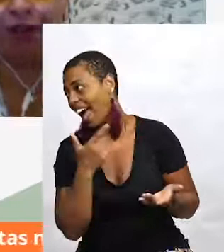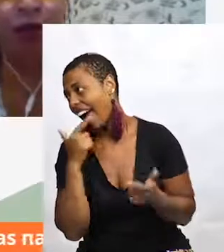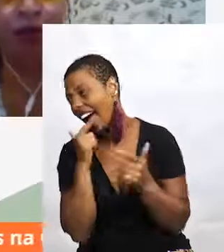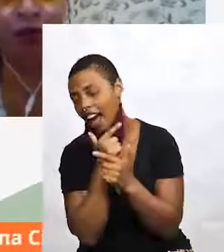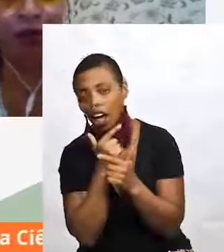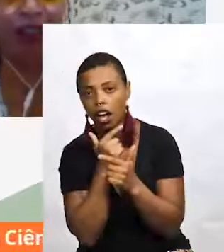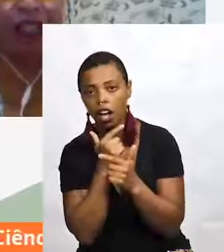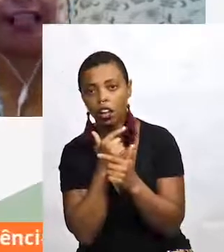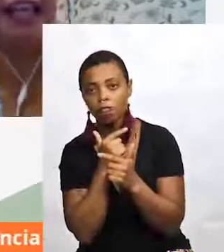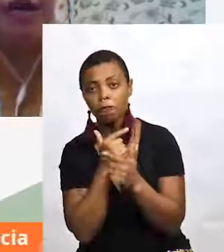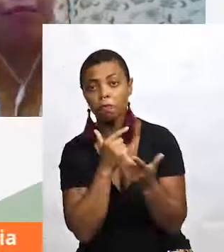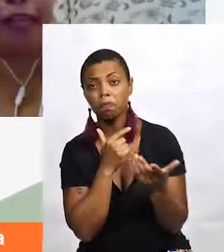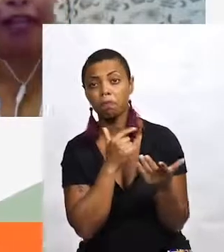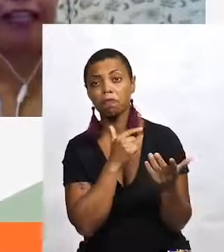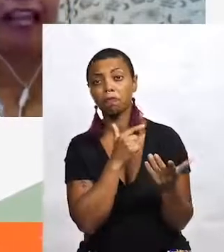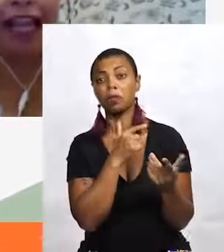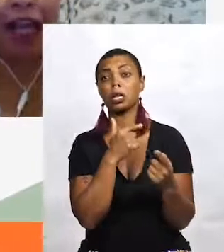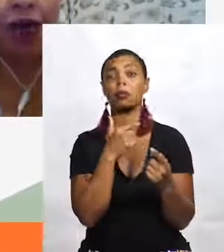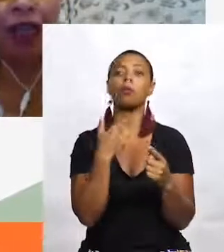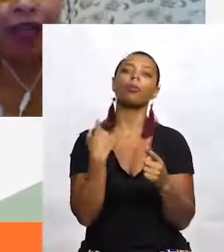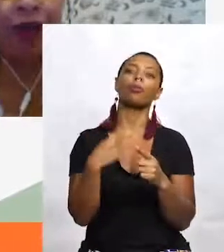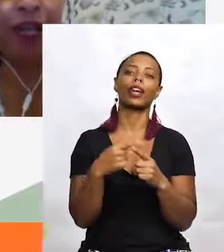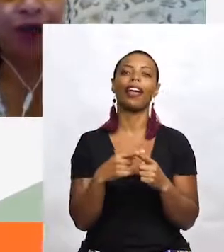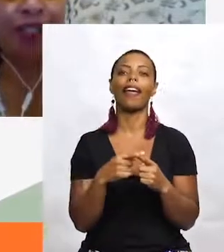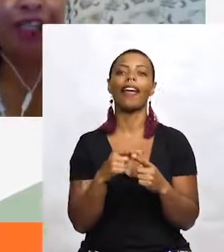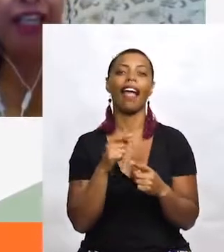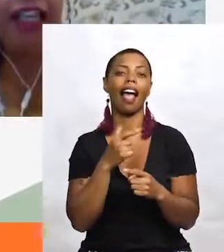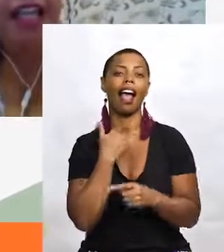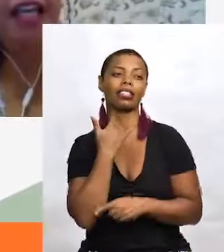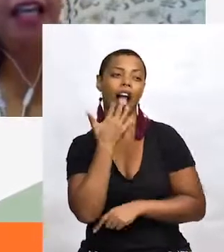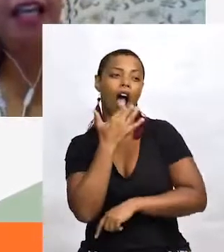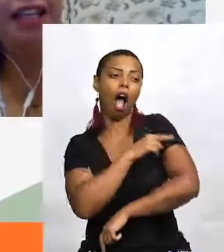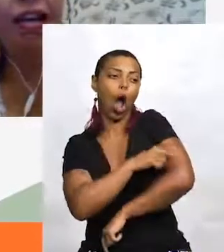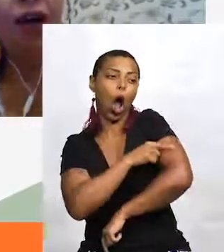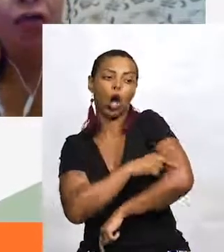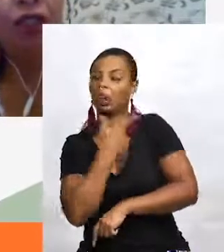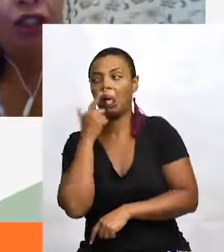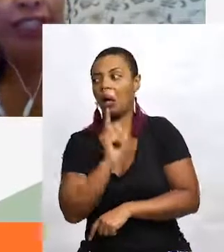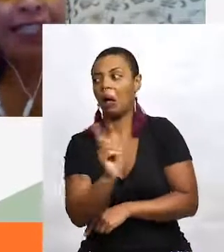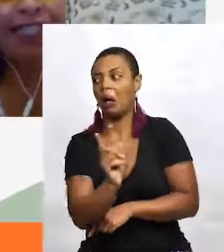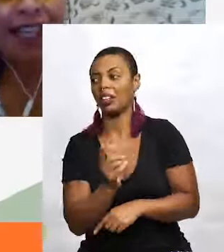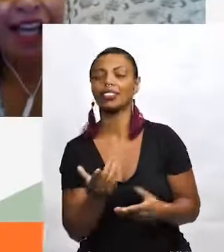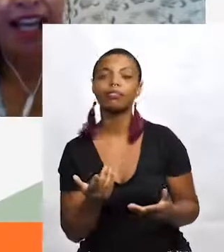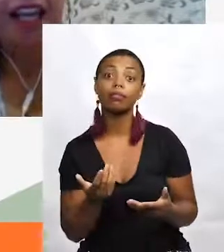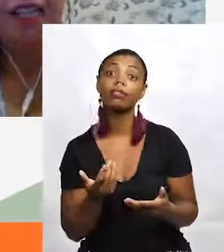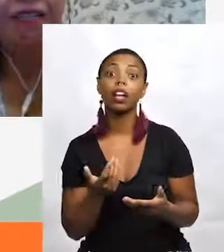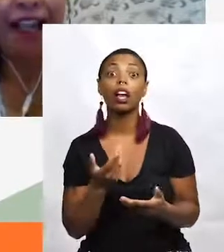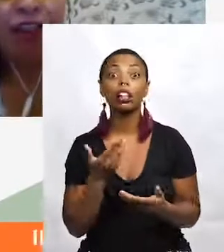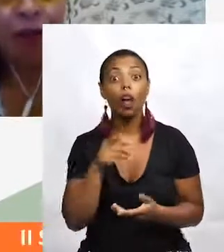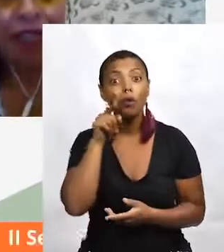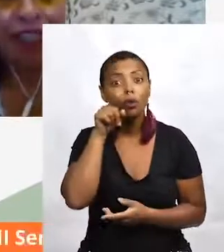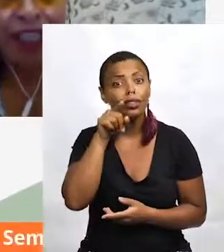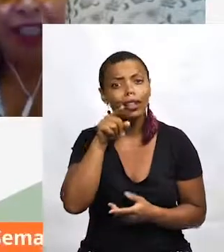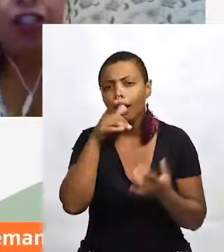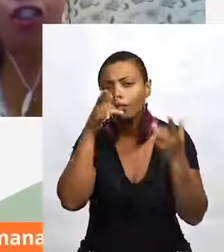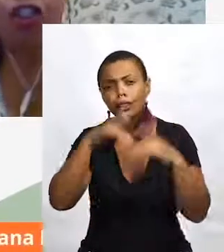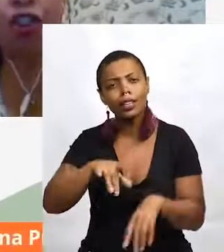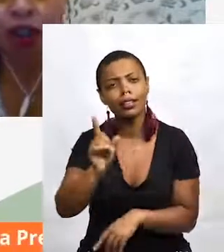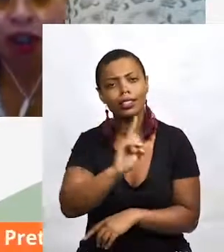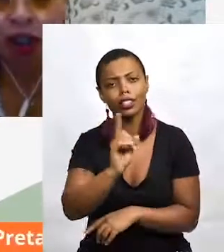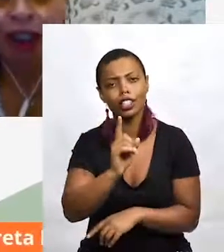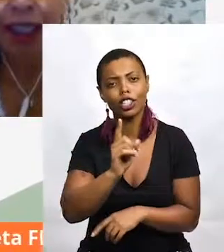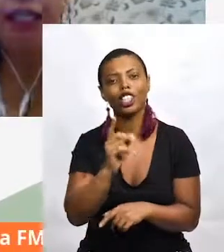que todo mundo, porque ela tem aquela cor, ela não ia conseguir. Não desista. Faz como a